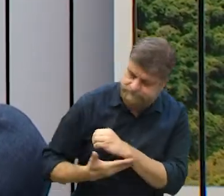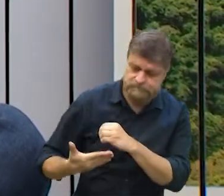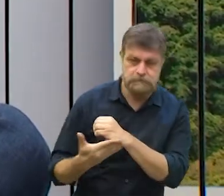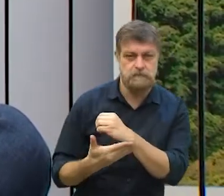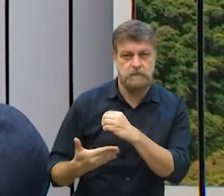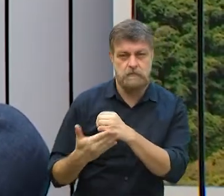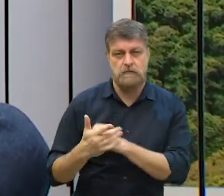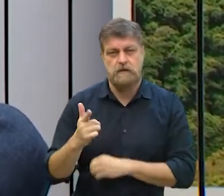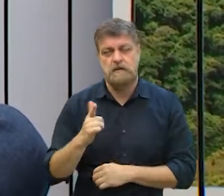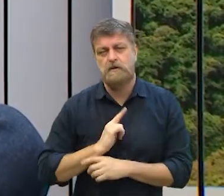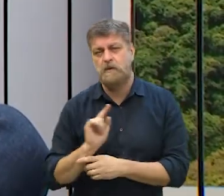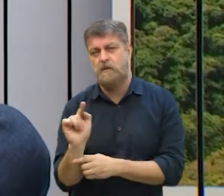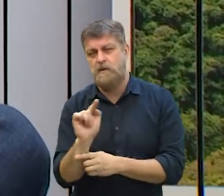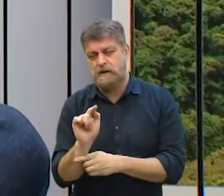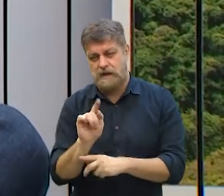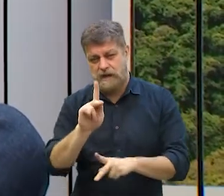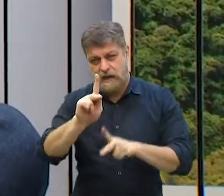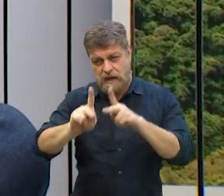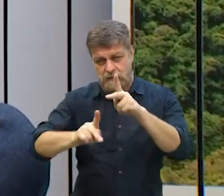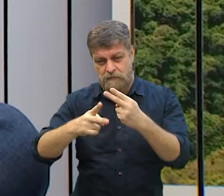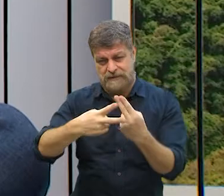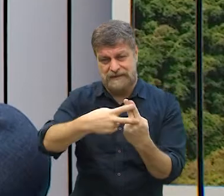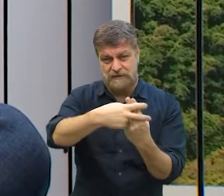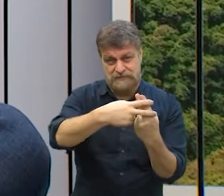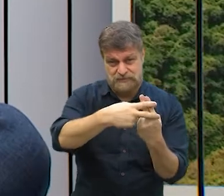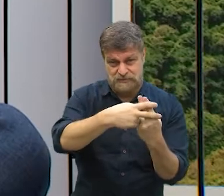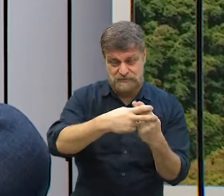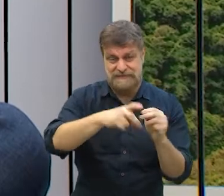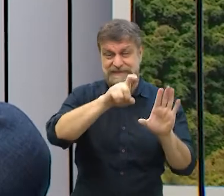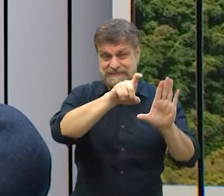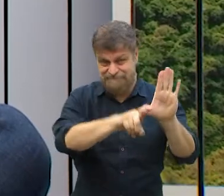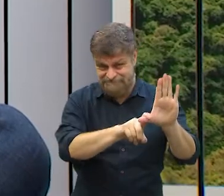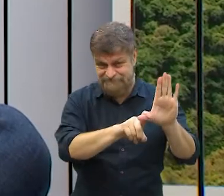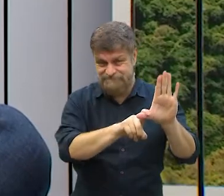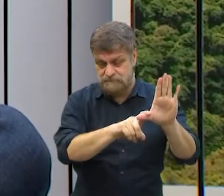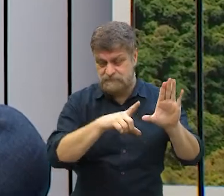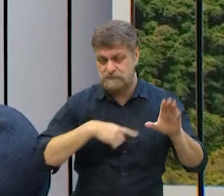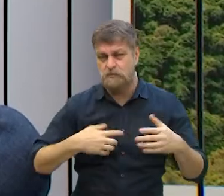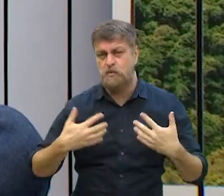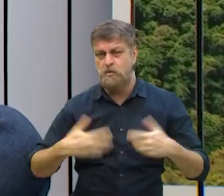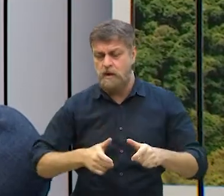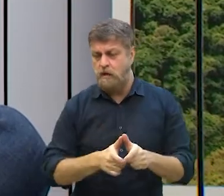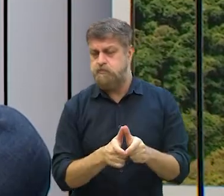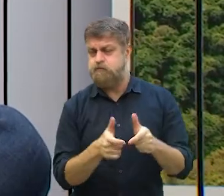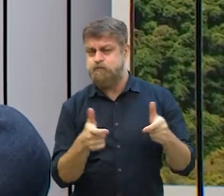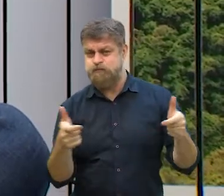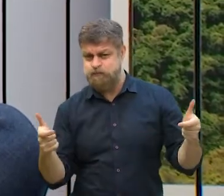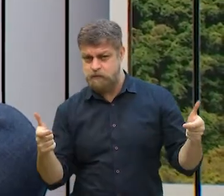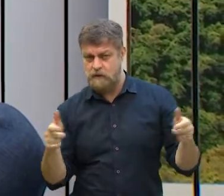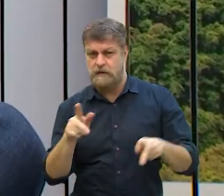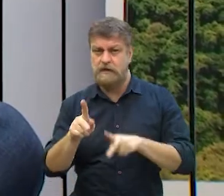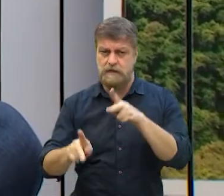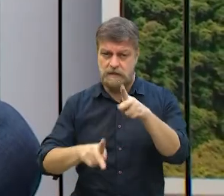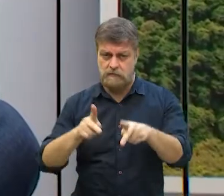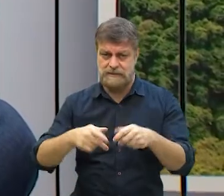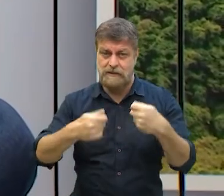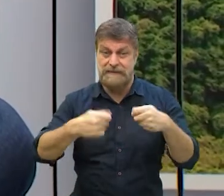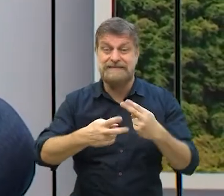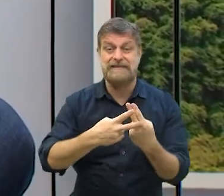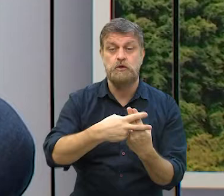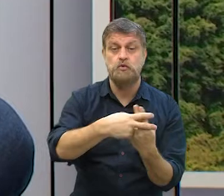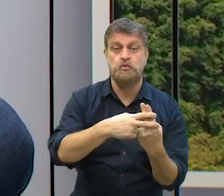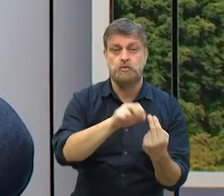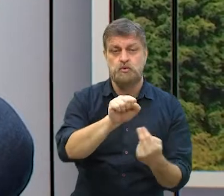é preponderante. Nós temos hoje uma população SUS dependente, que ela é muito grande,